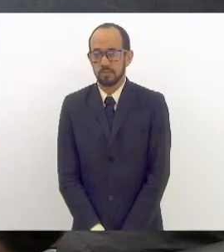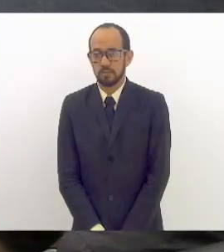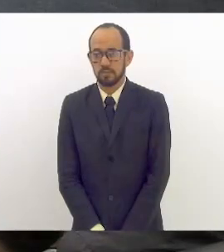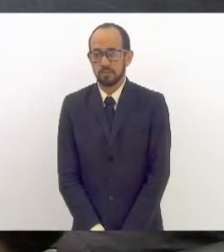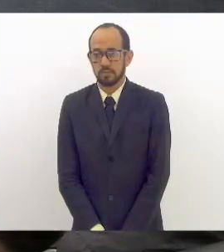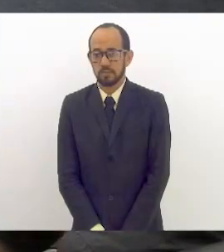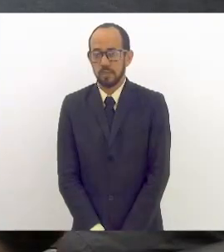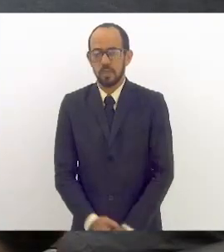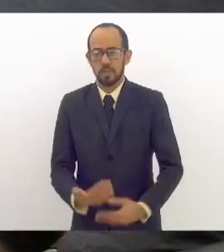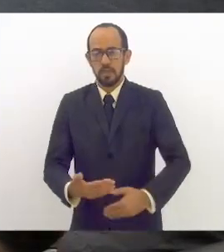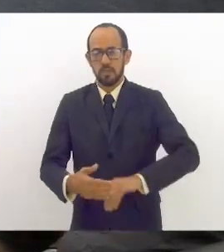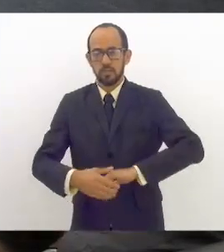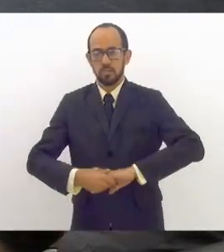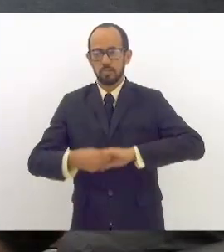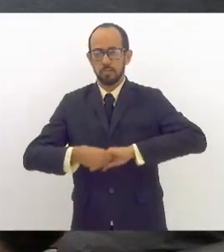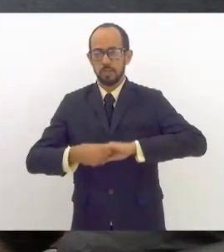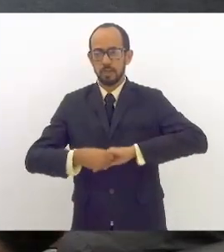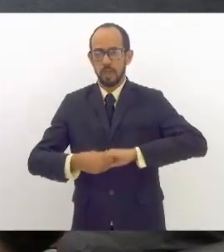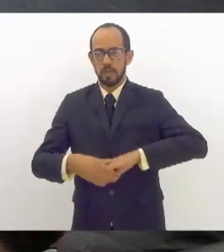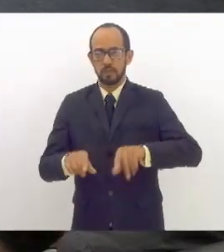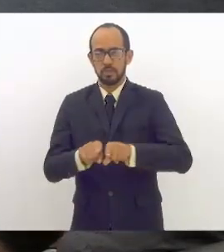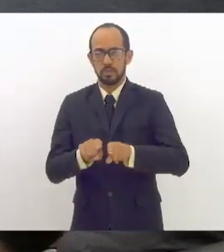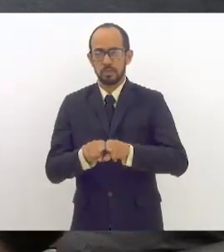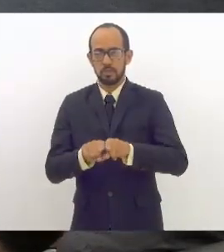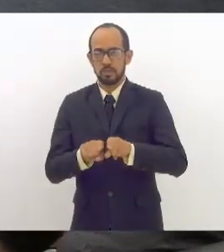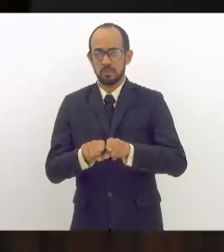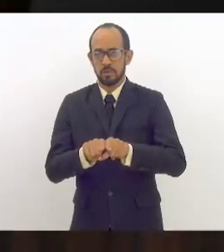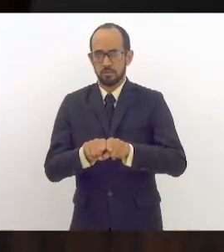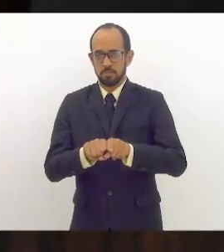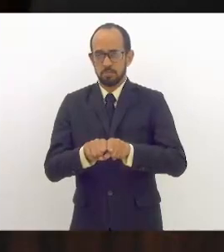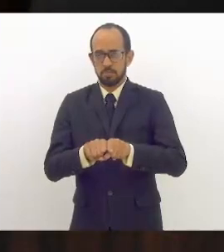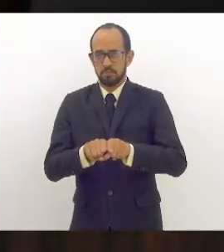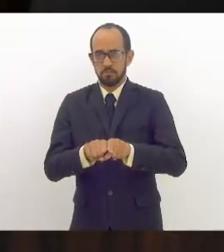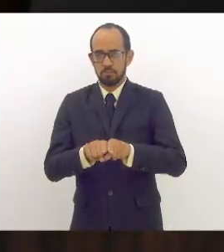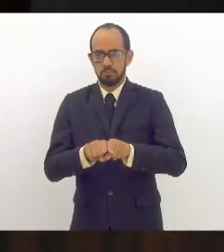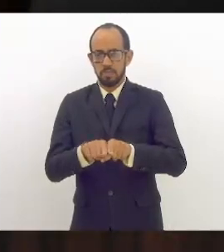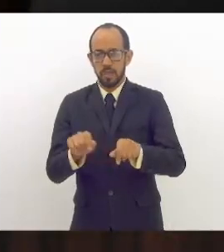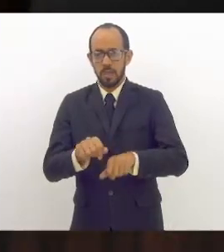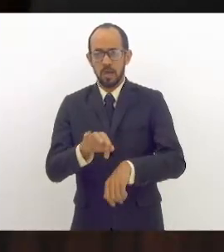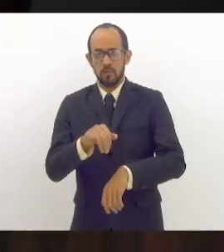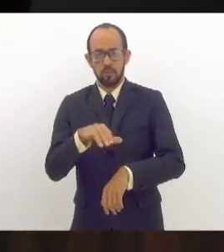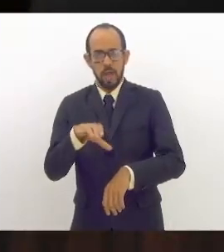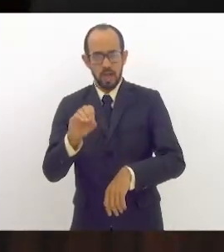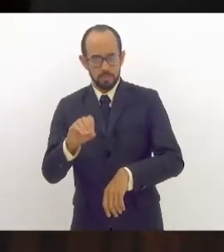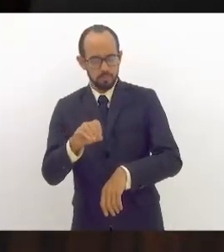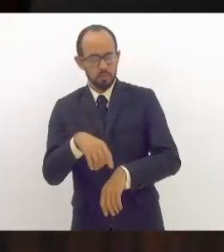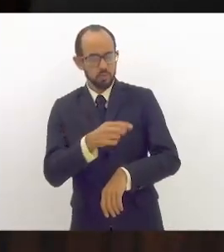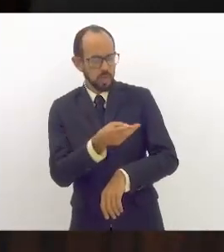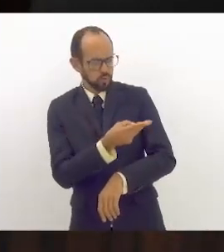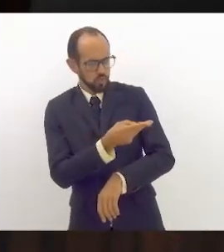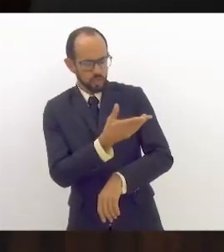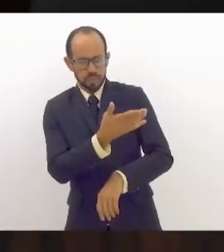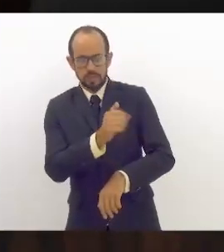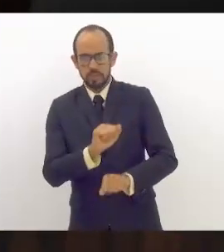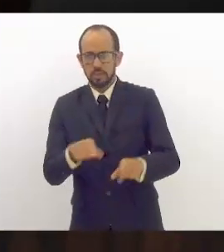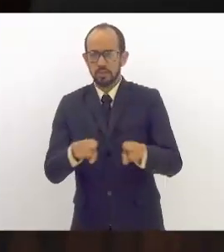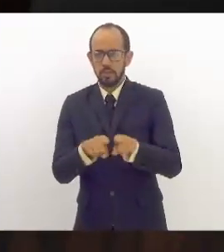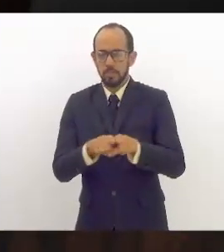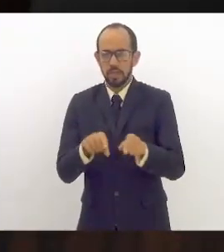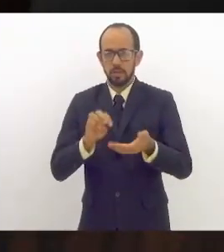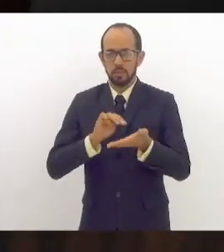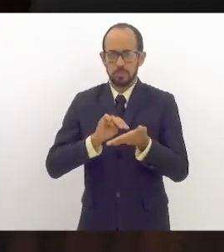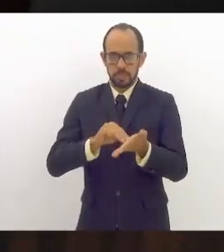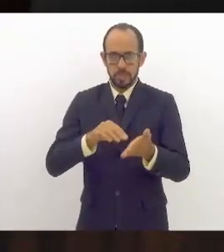quero saudar primeiramente os nossos homenageados Camila farani Fábio Queiroz e deixo aqui uma mensagem